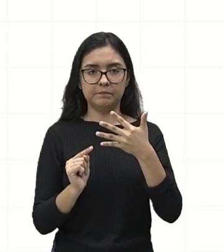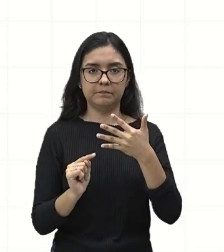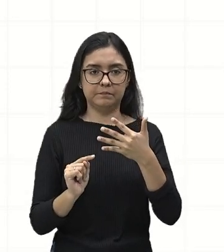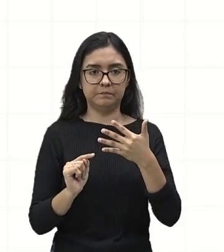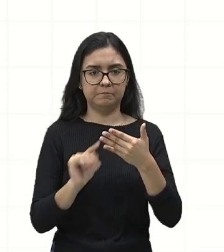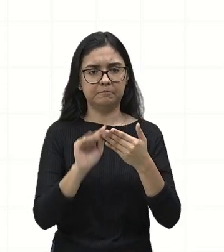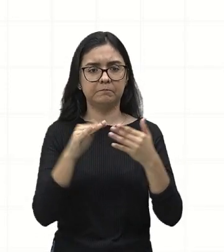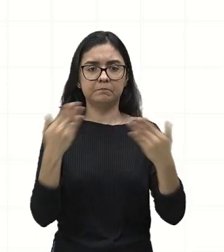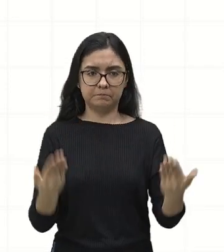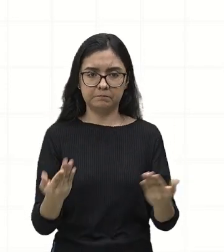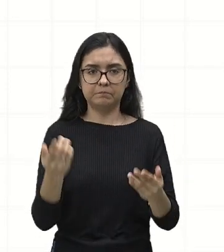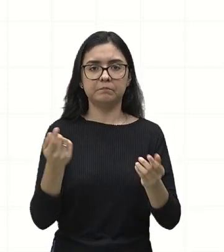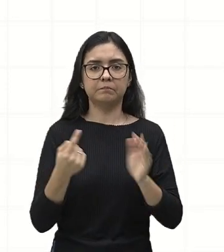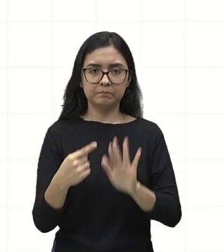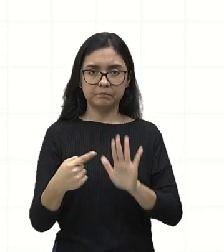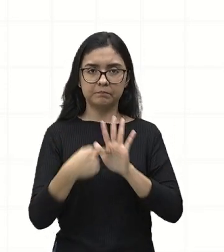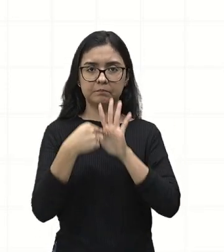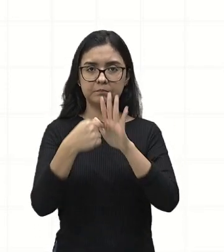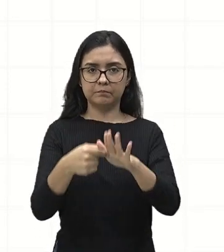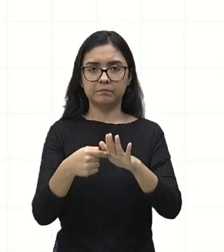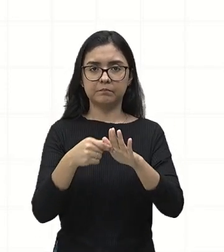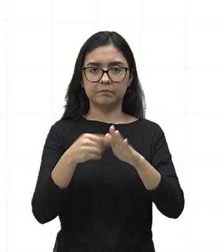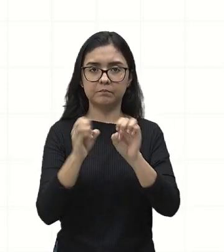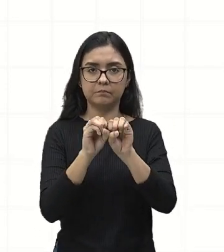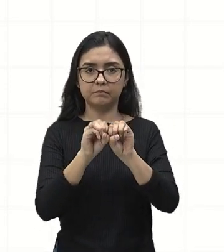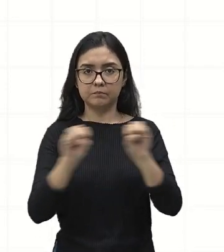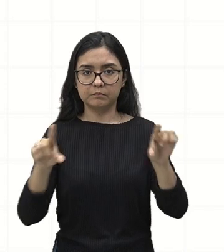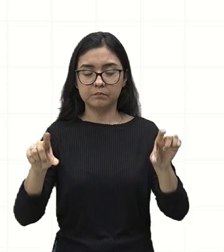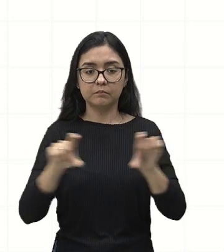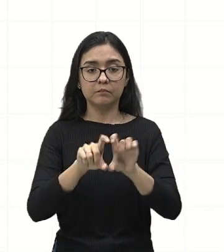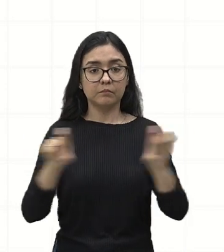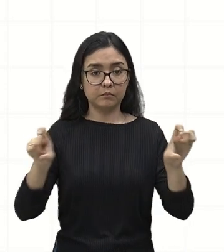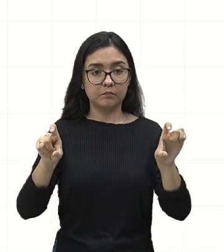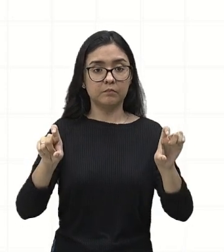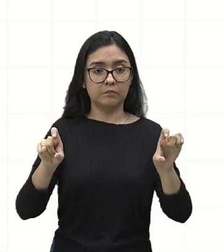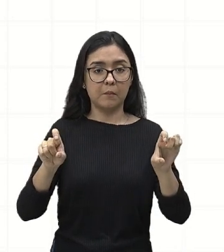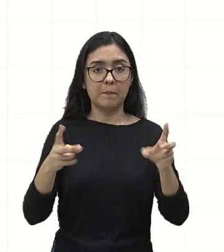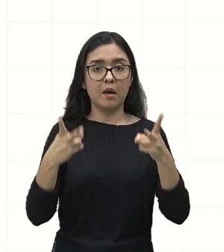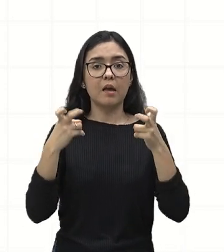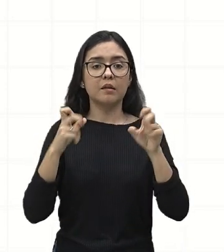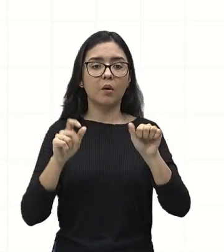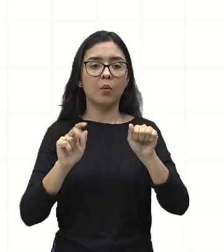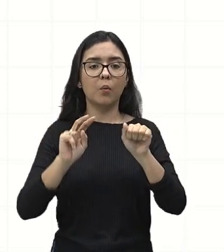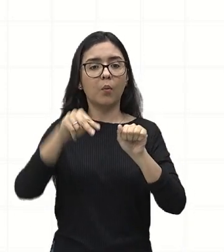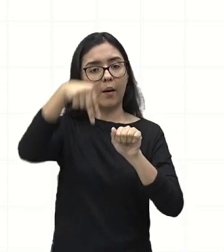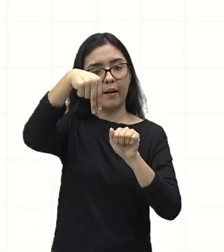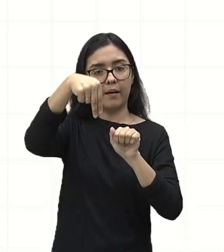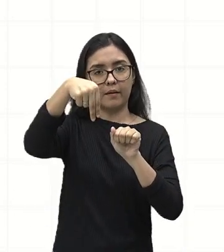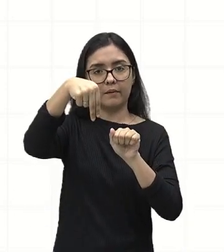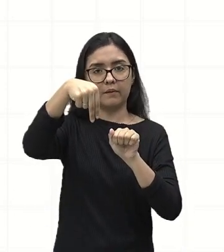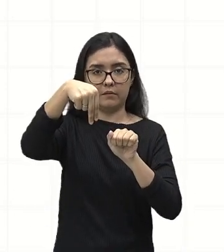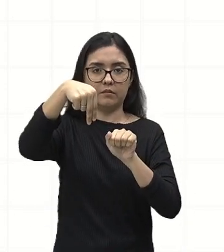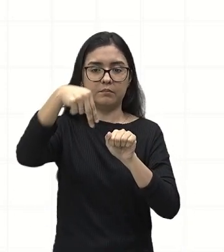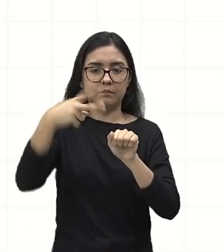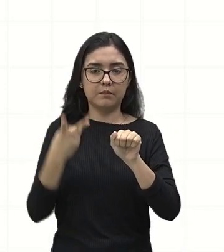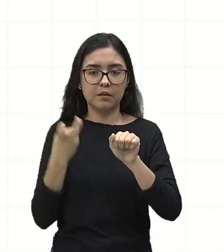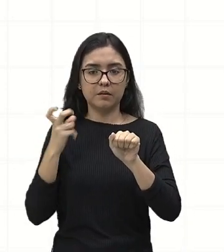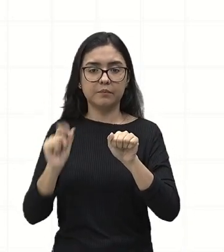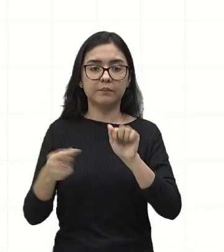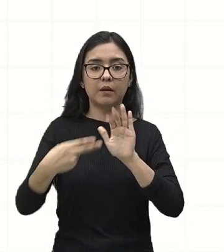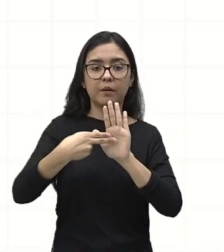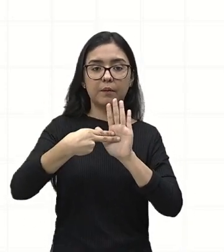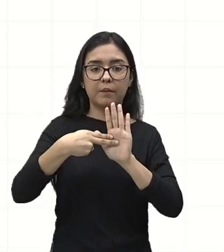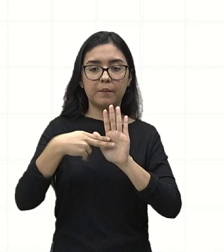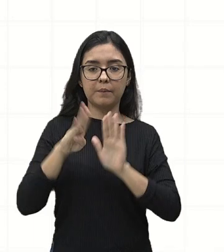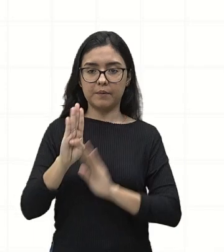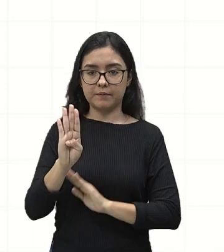Dada a operação de potenciação, olha o nosso A na N aqui, elevado a N, igual a B.